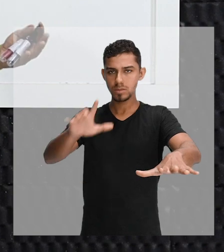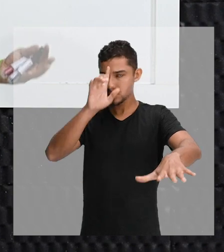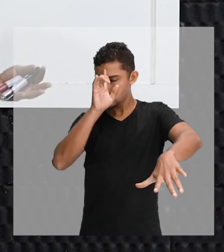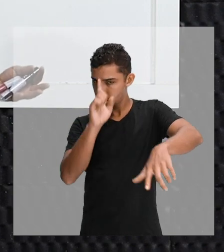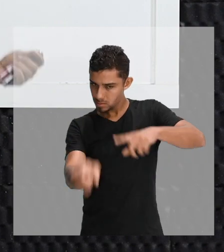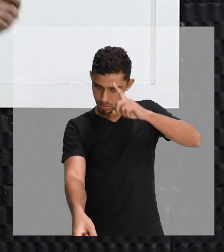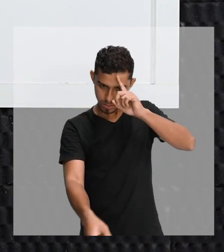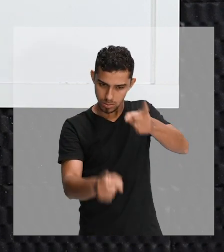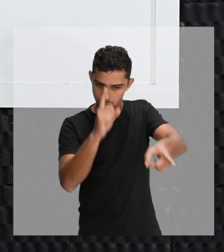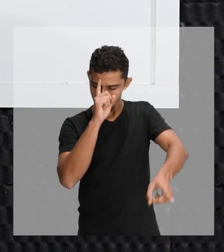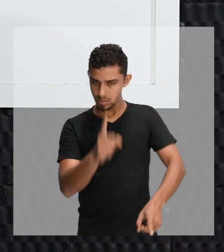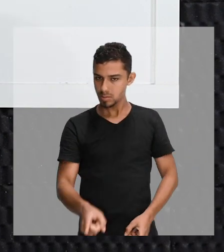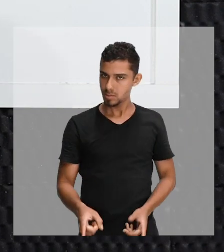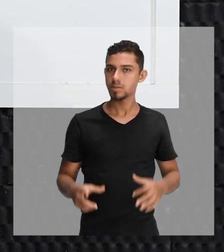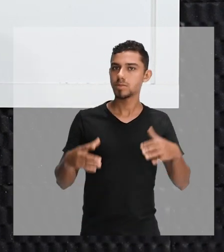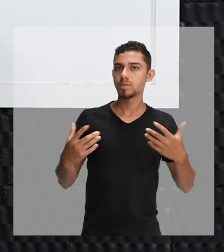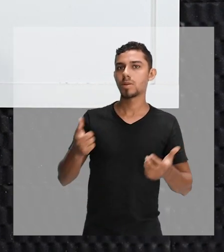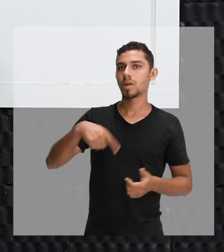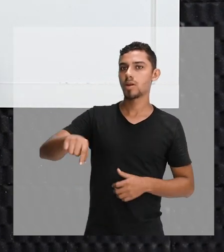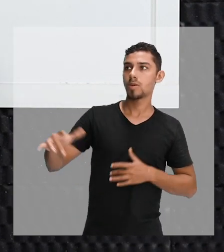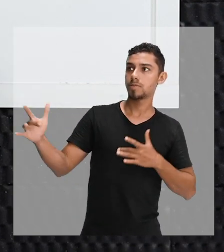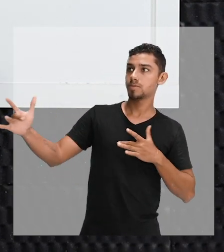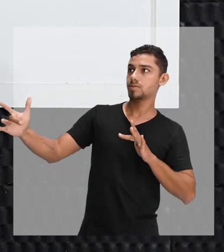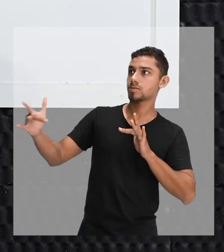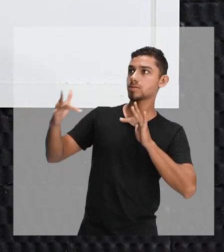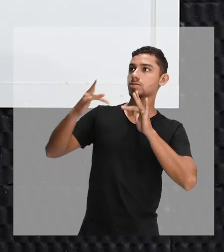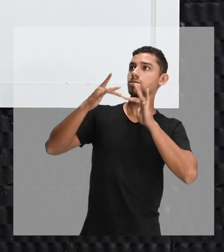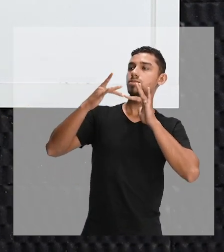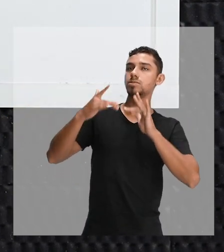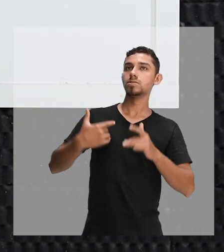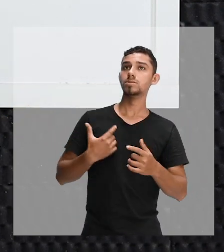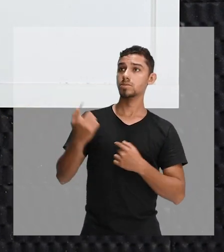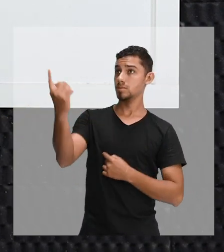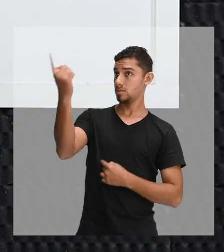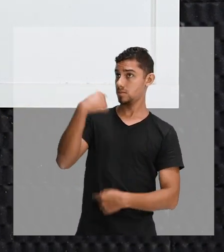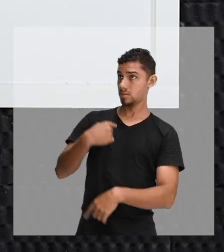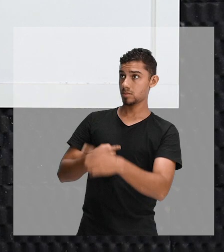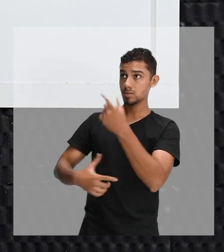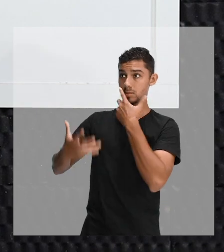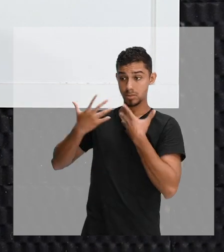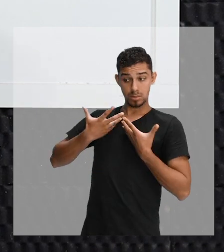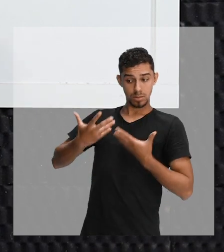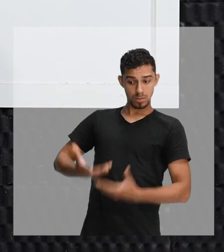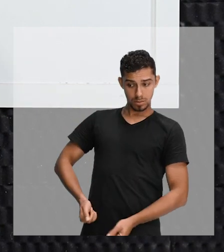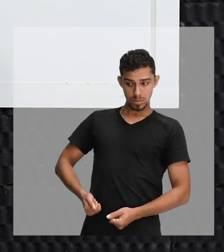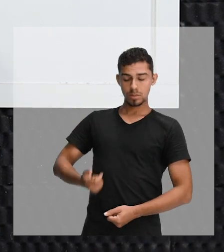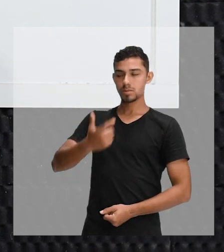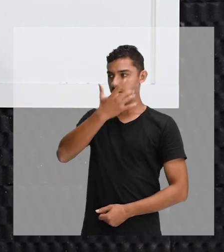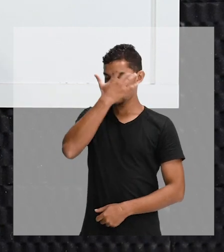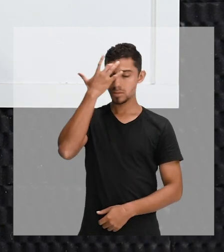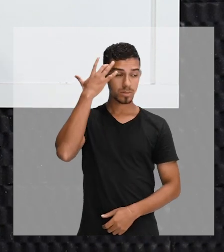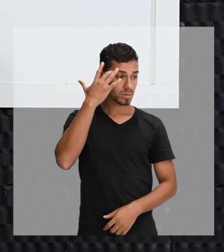está instaurado. E quando este poder ele encontra aceite, quando